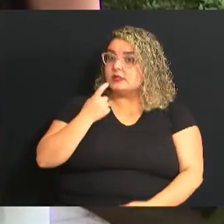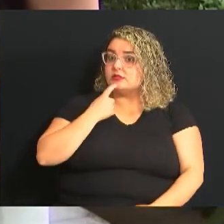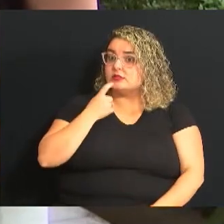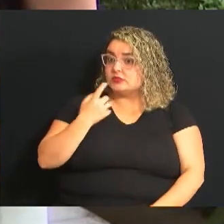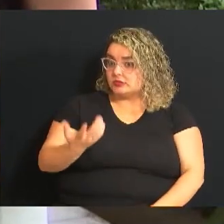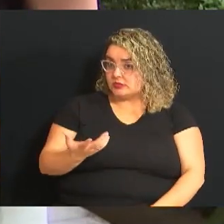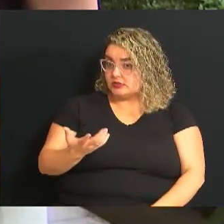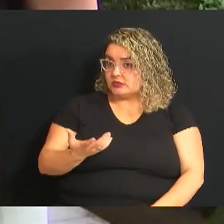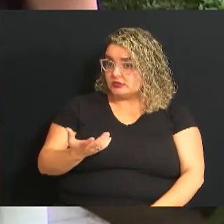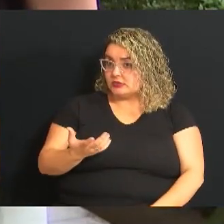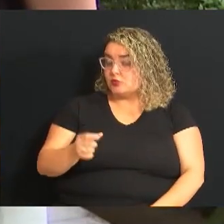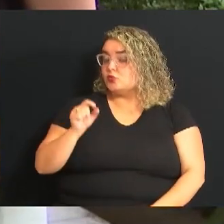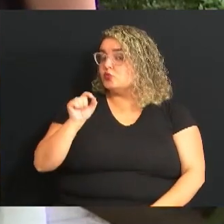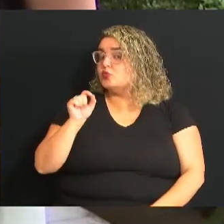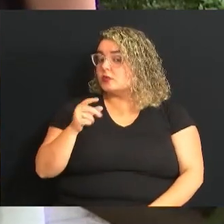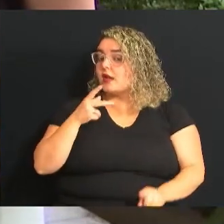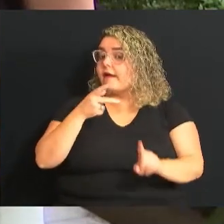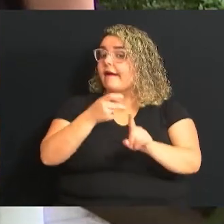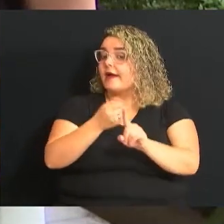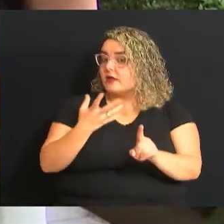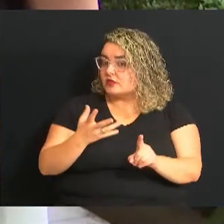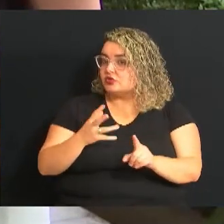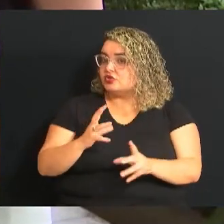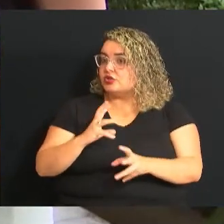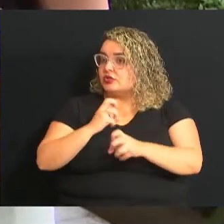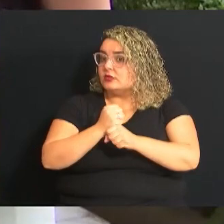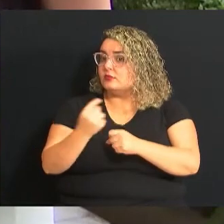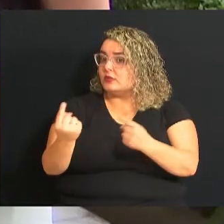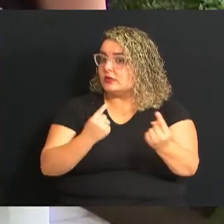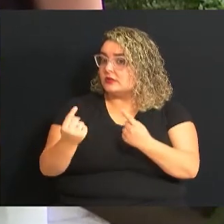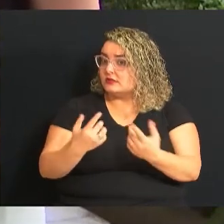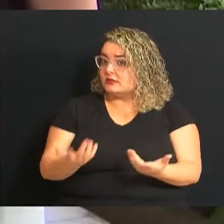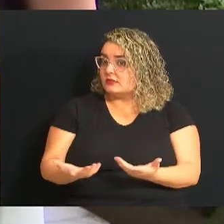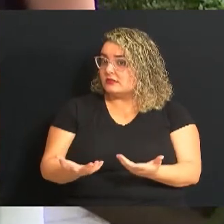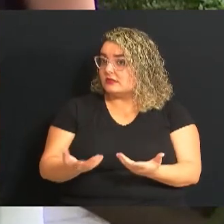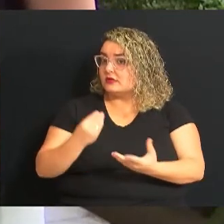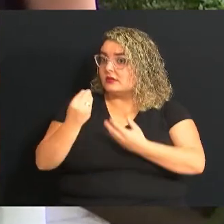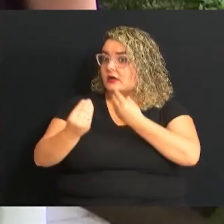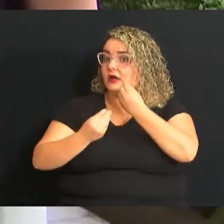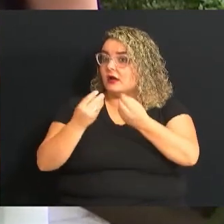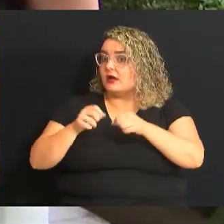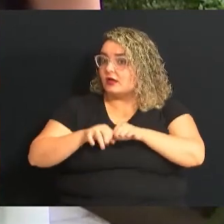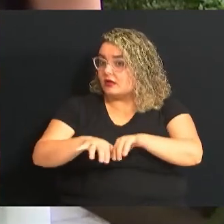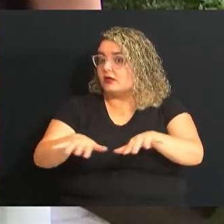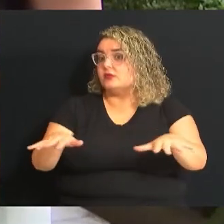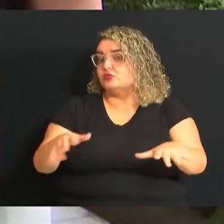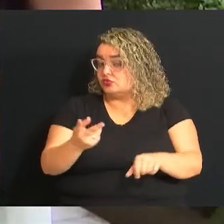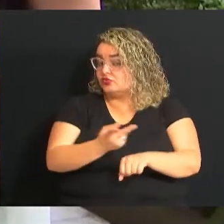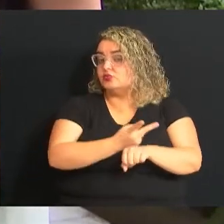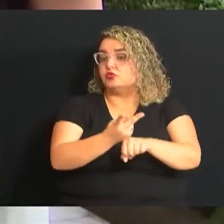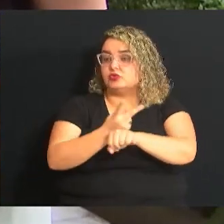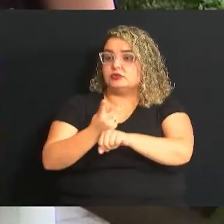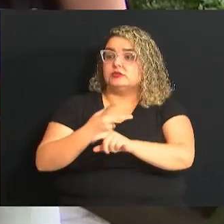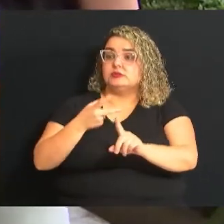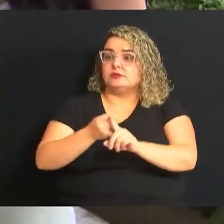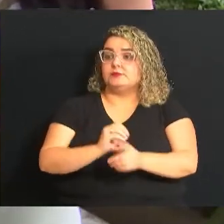diz respeito às doses de reforço? O pessoal está vindo, como é que está aí a busca por essas outras